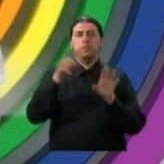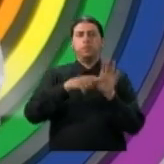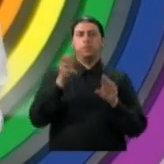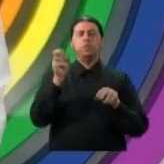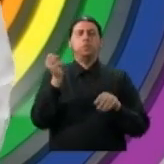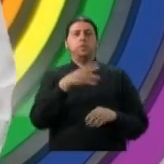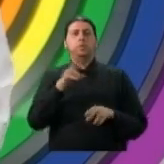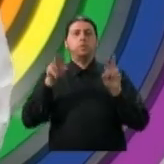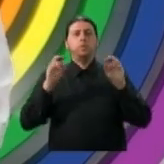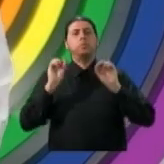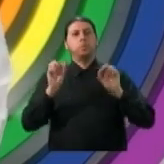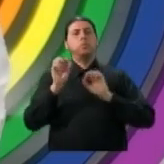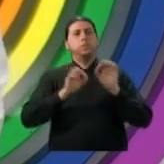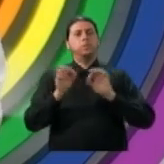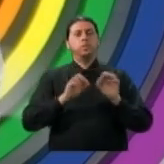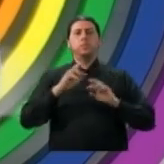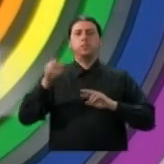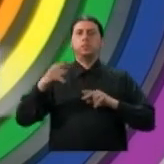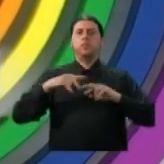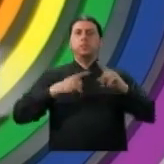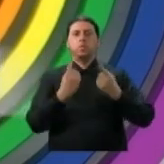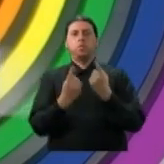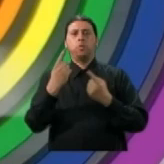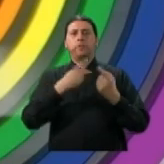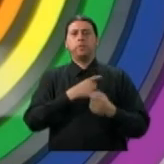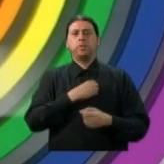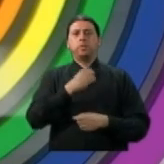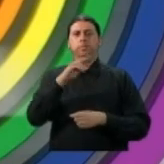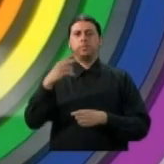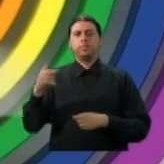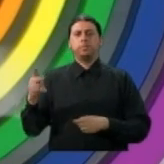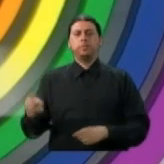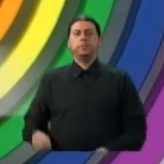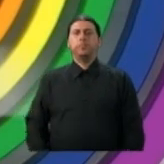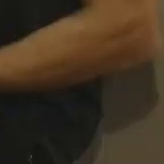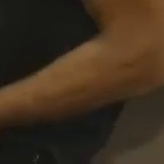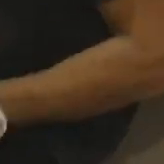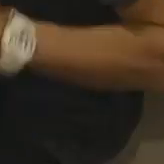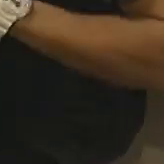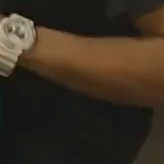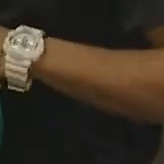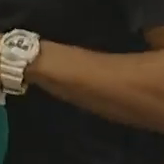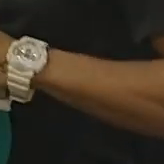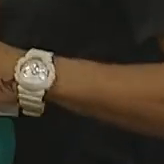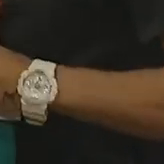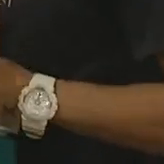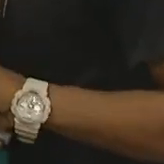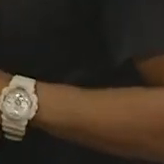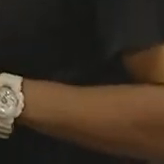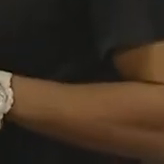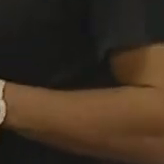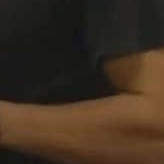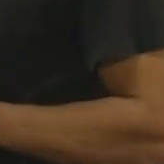que vem, quando a gente volta com um novo assunto que pode fazer a diferença na vida de alguém. Música